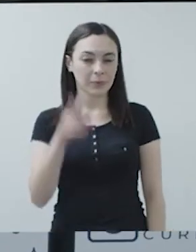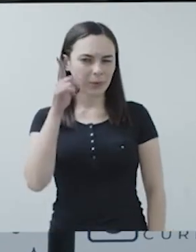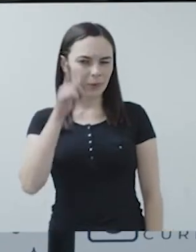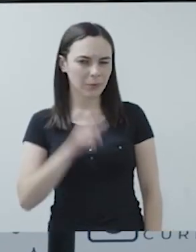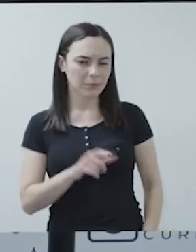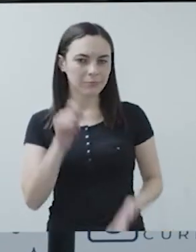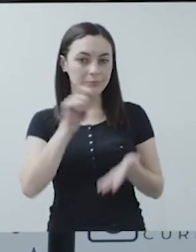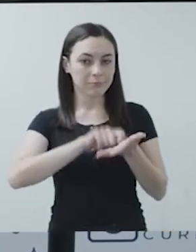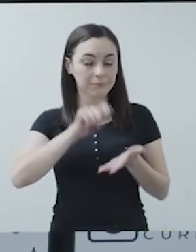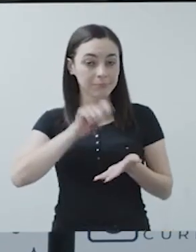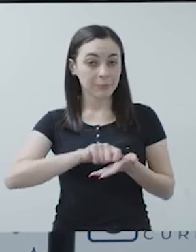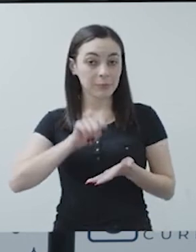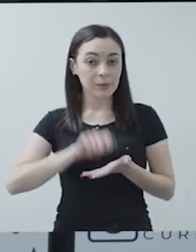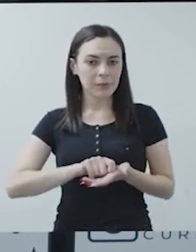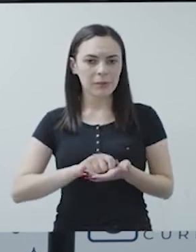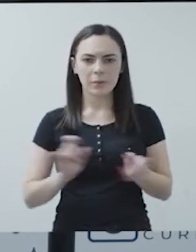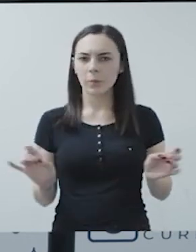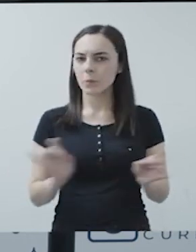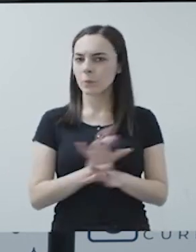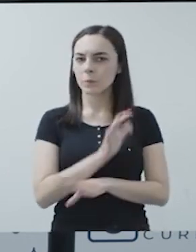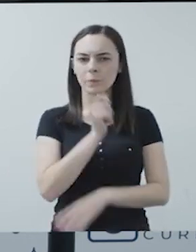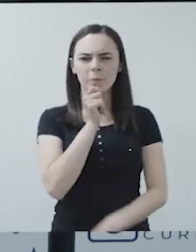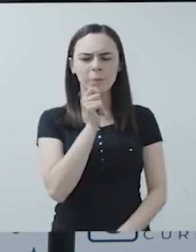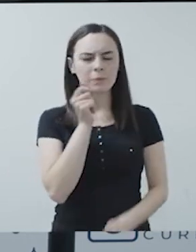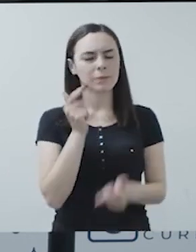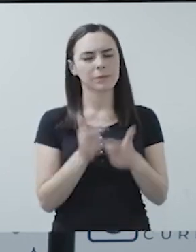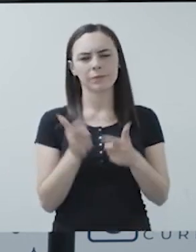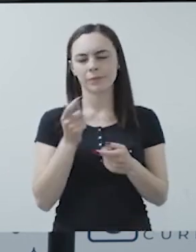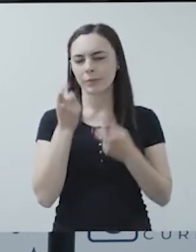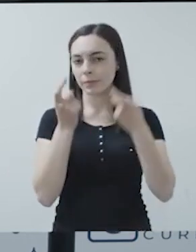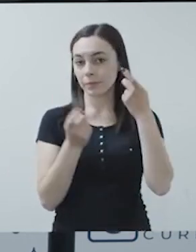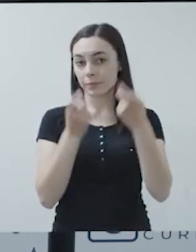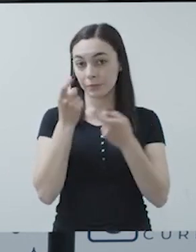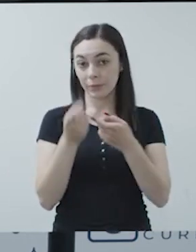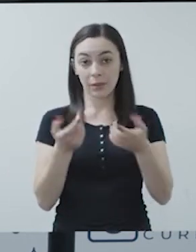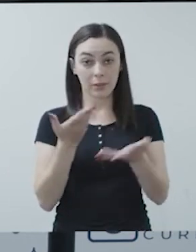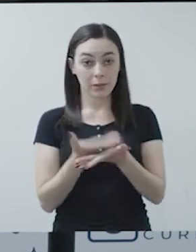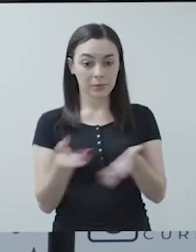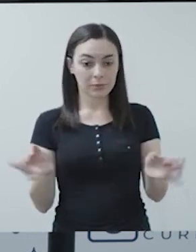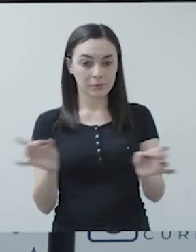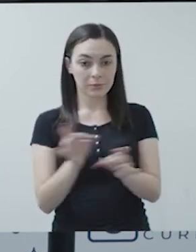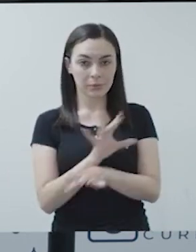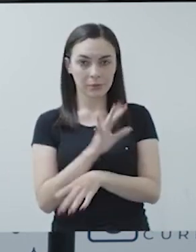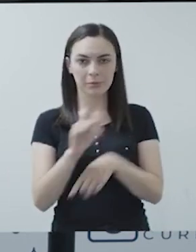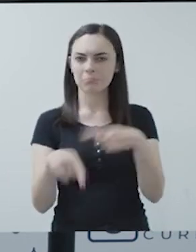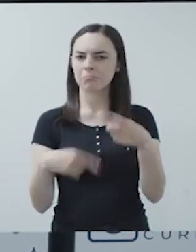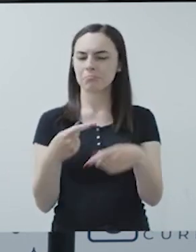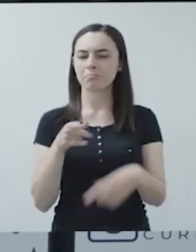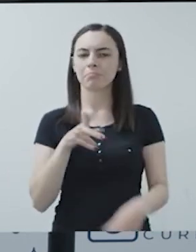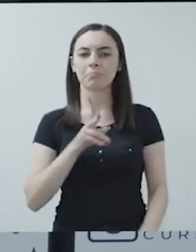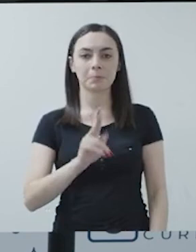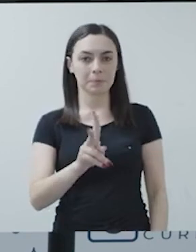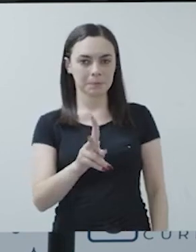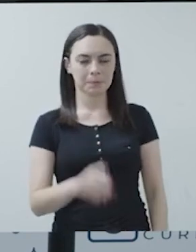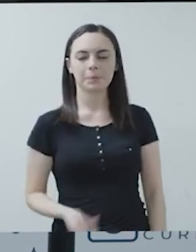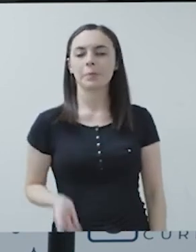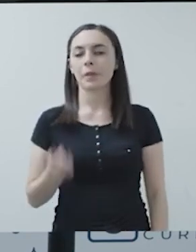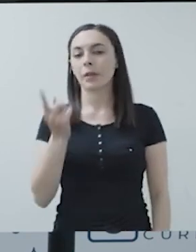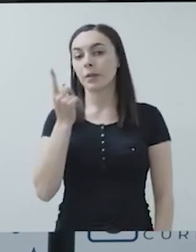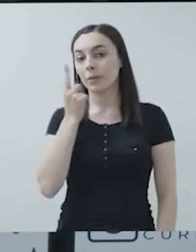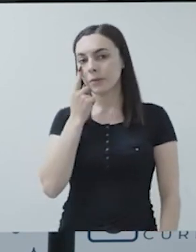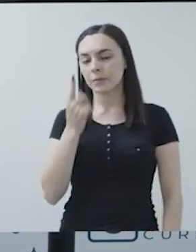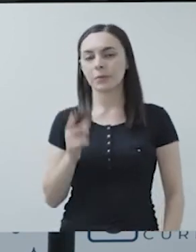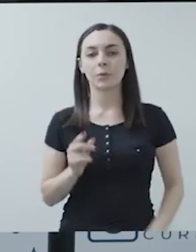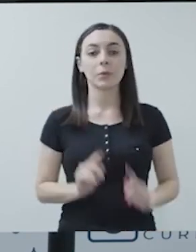conseguiu fazer o registro? Se você não terminou, não tem problema. Depois que eu finalizar a aula, você continua. Então, olha lá, nós temos